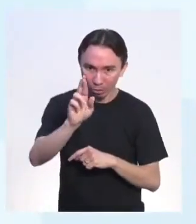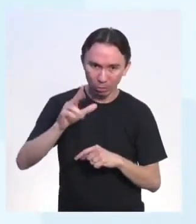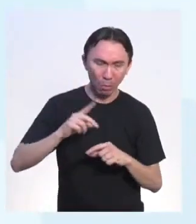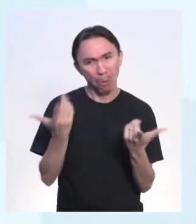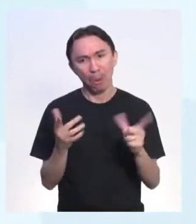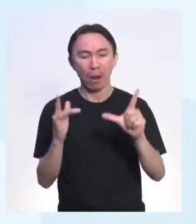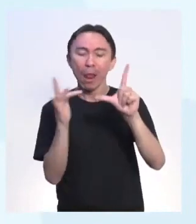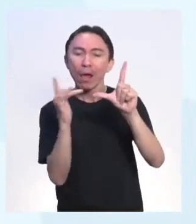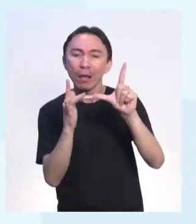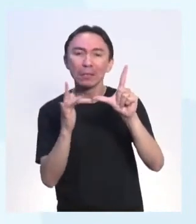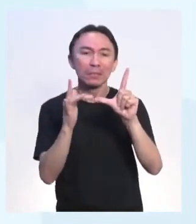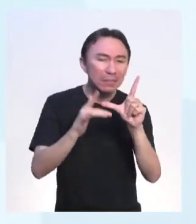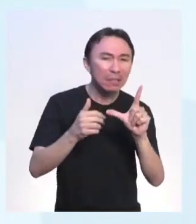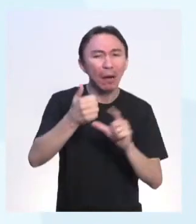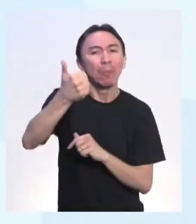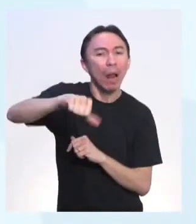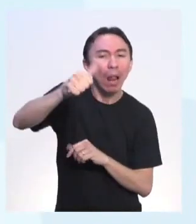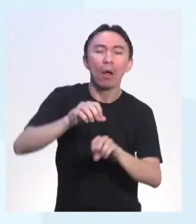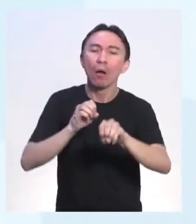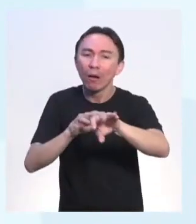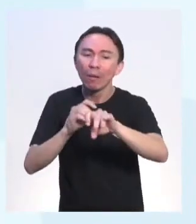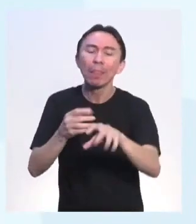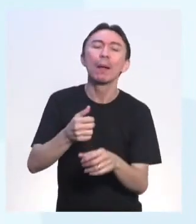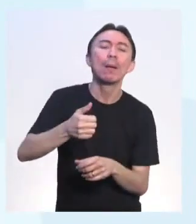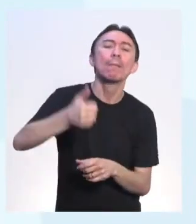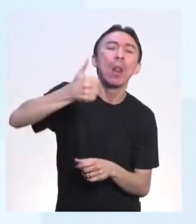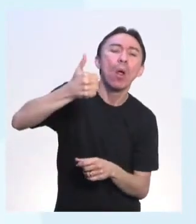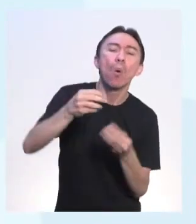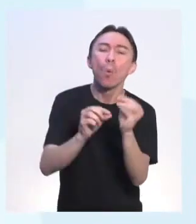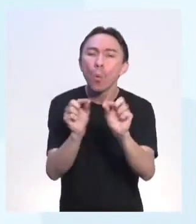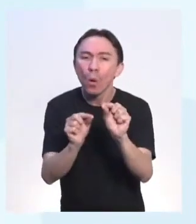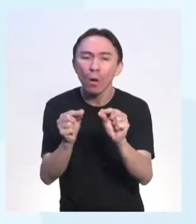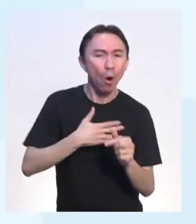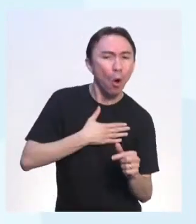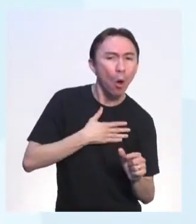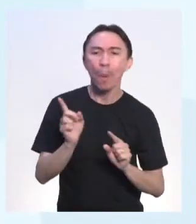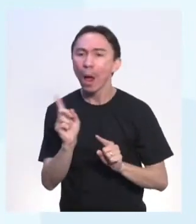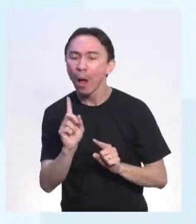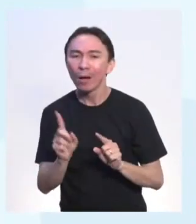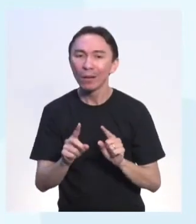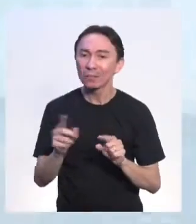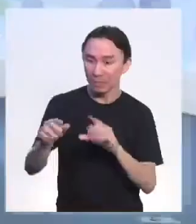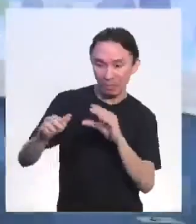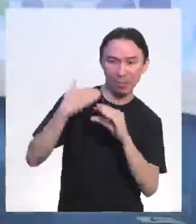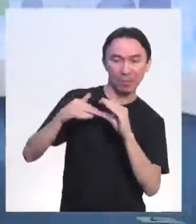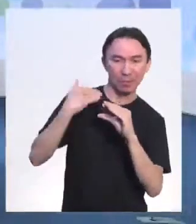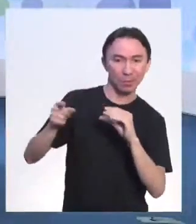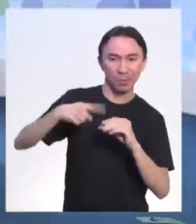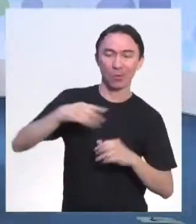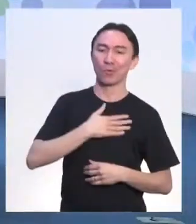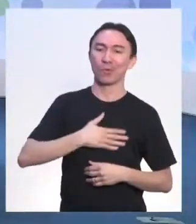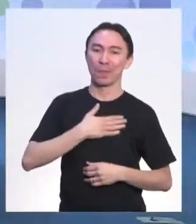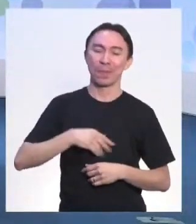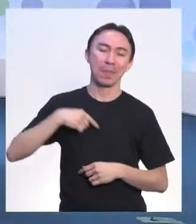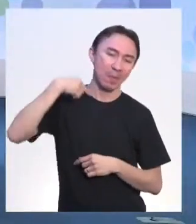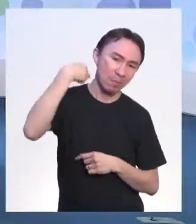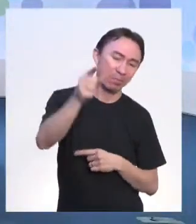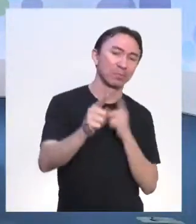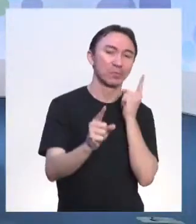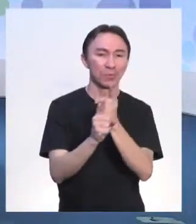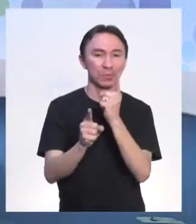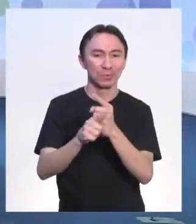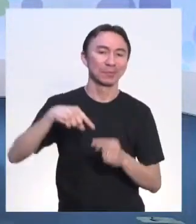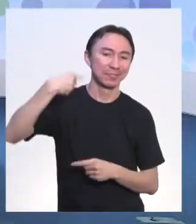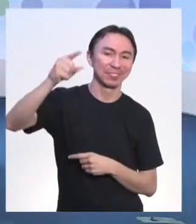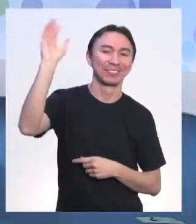ou no link e falem o que pode melhorar, o que vocês estão gostando, se estão gostando ou não. Tá bom? Que a gente adora essa devolutiva. E até uma próxima aula. A gente